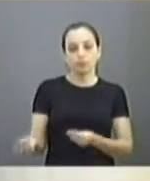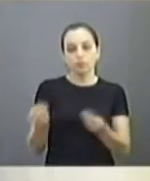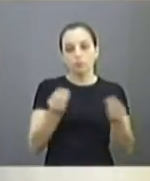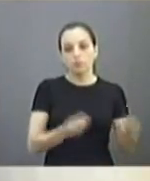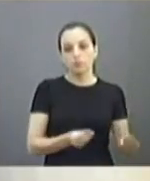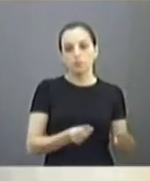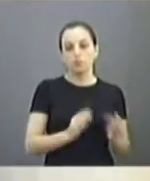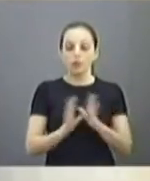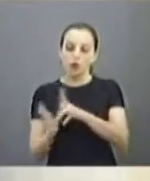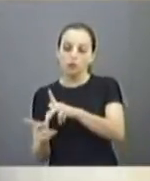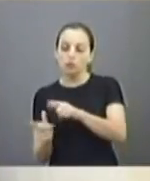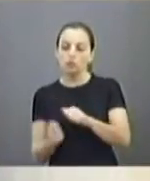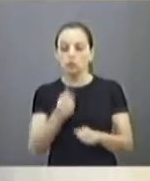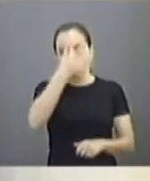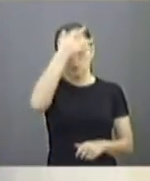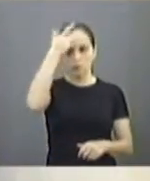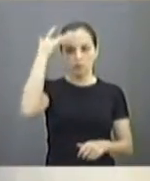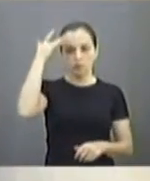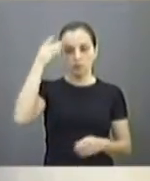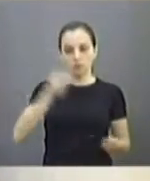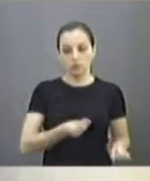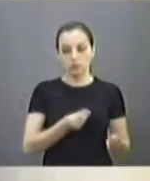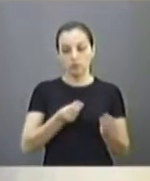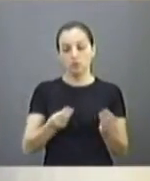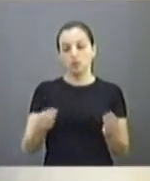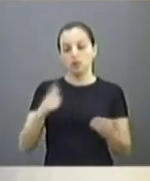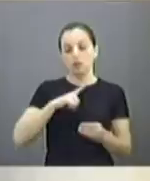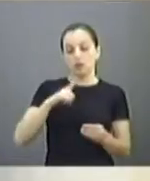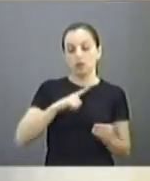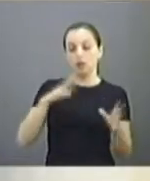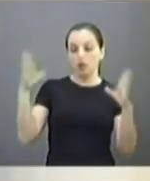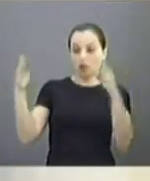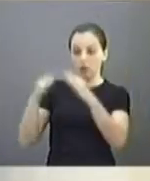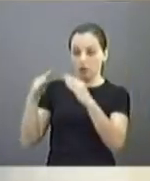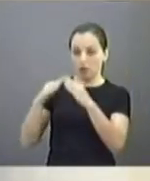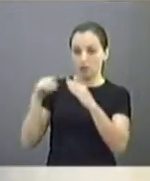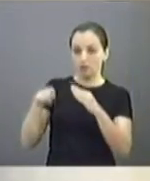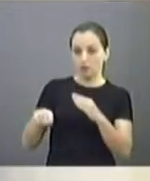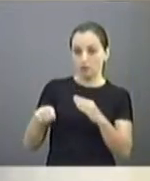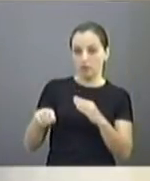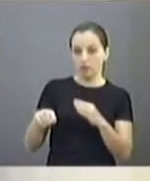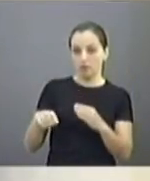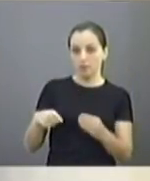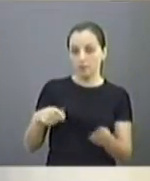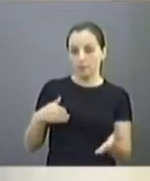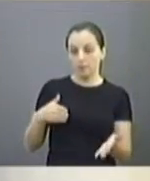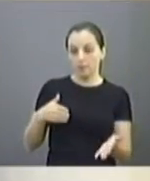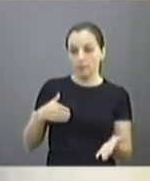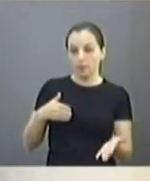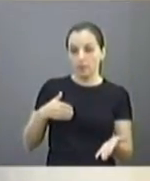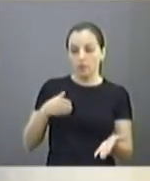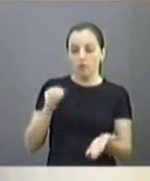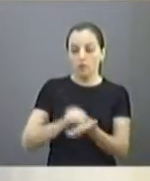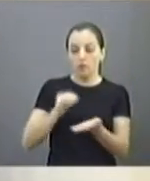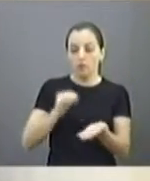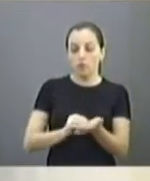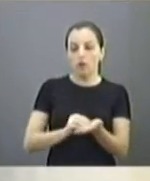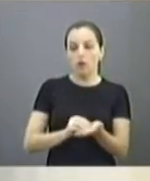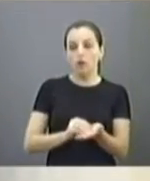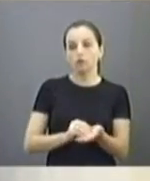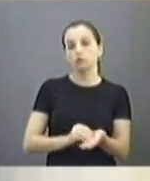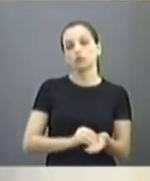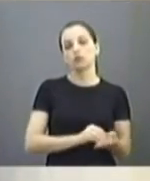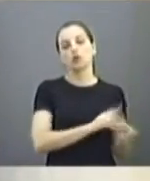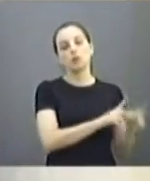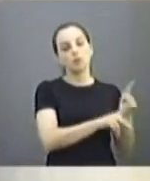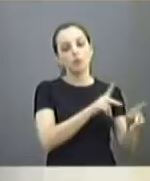totalidade do conjunto habitacional que foi entregue, ele está cortando o meio do conjunto habitacional, então a população